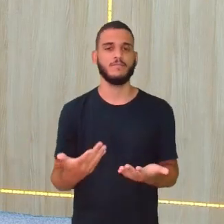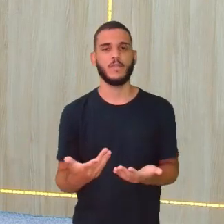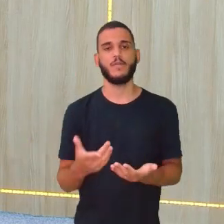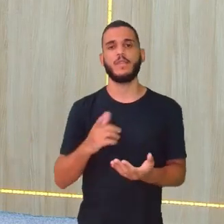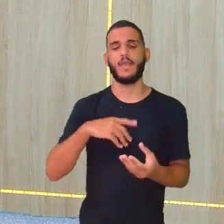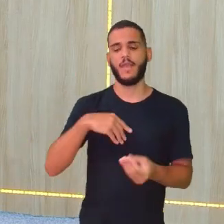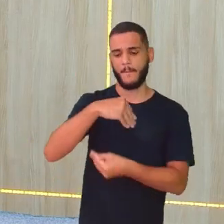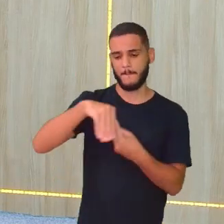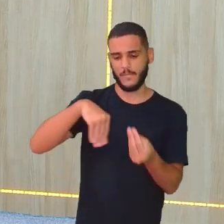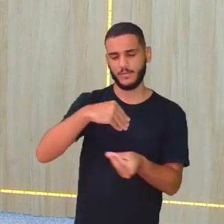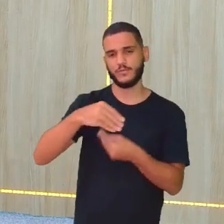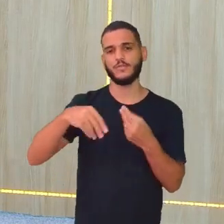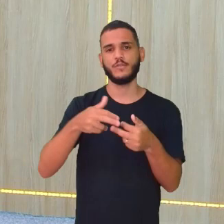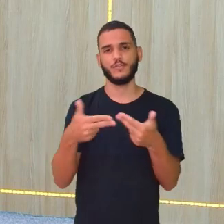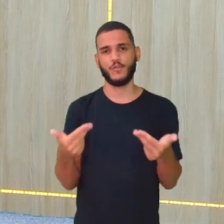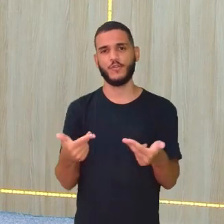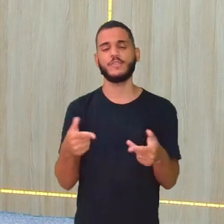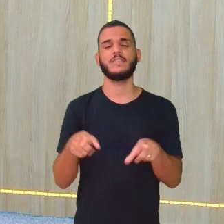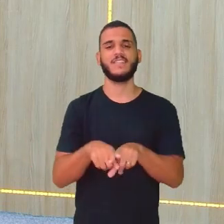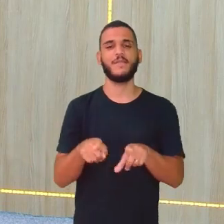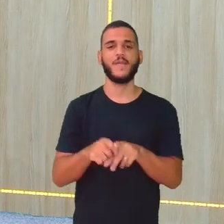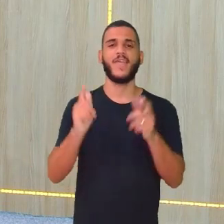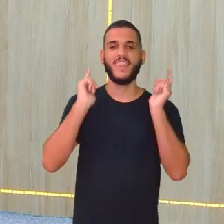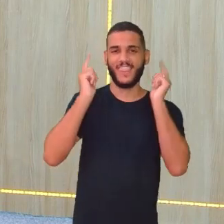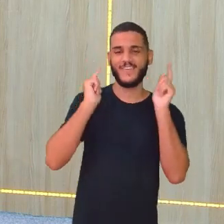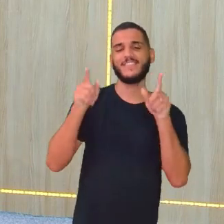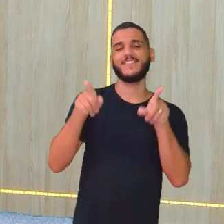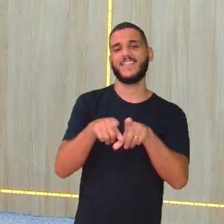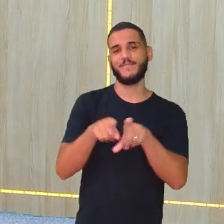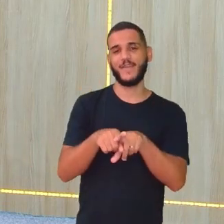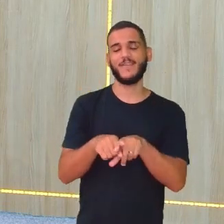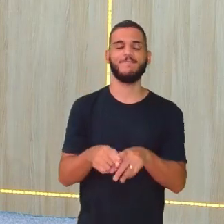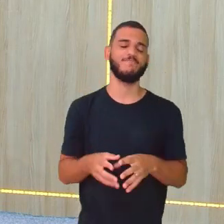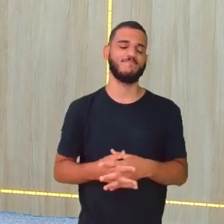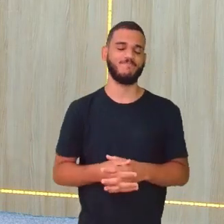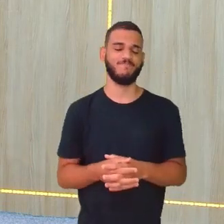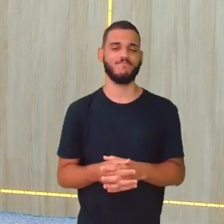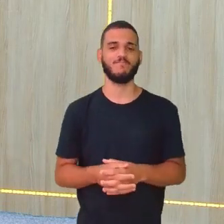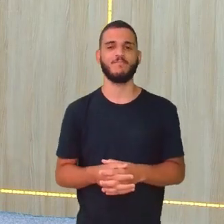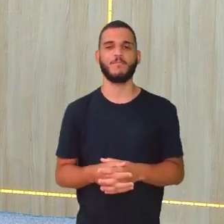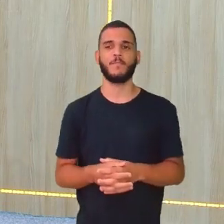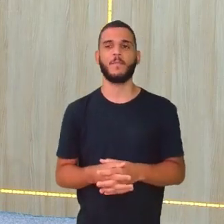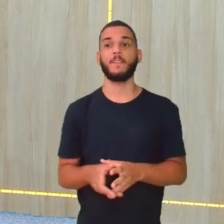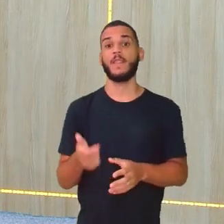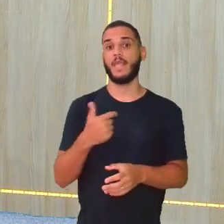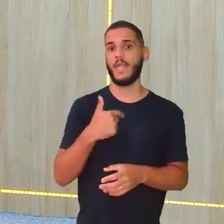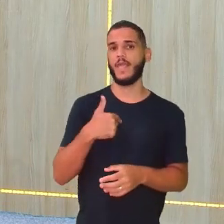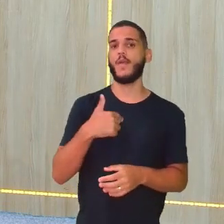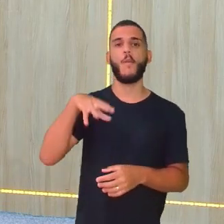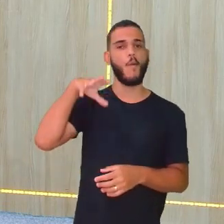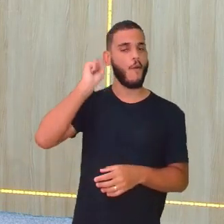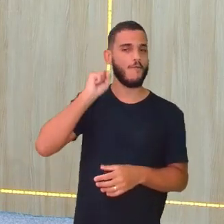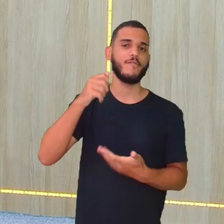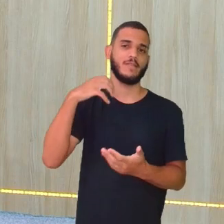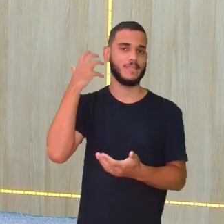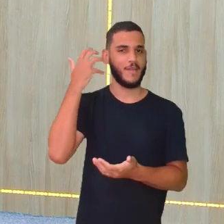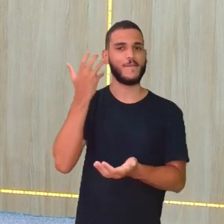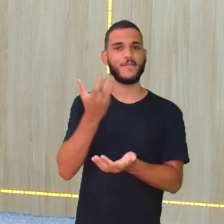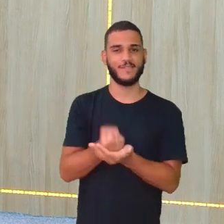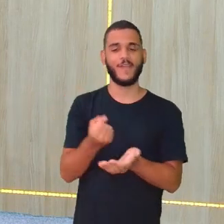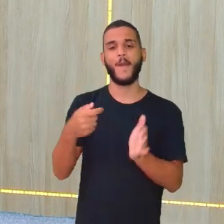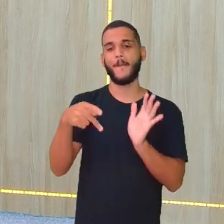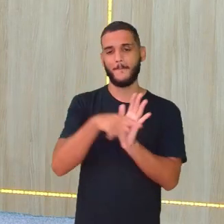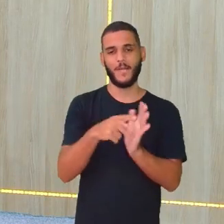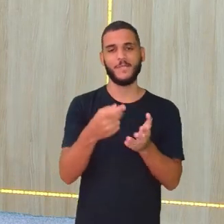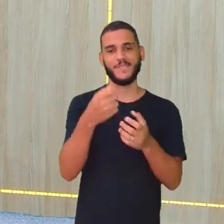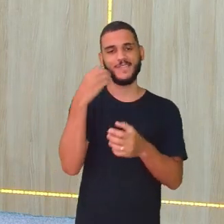mescla, acho que assim, um pouco de entretenimento também, né? Eu busco construir. Bastante, na verdade, eu devo aqui dizer, eu como ouvinte, devo aqui dar o meu relato